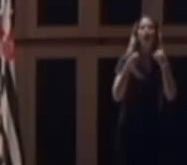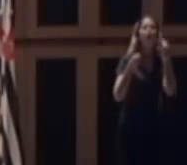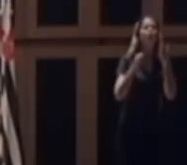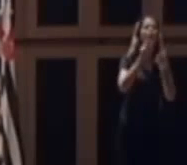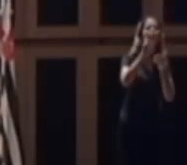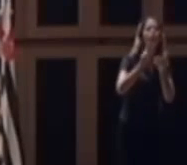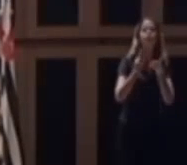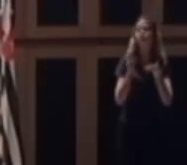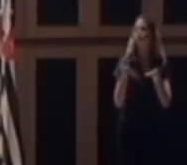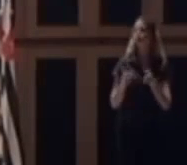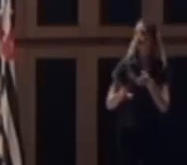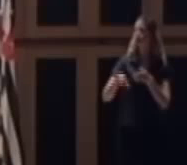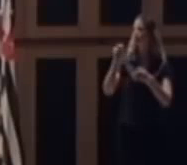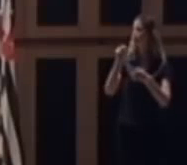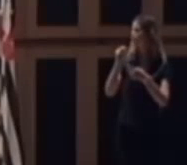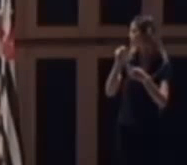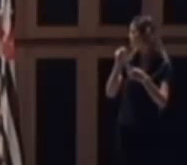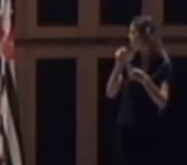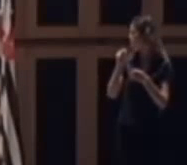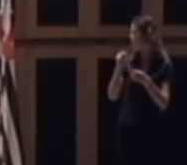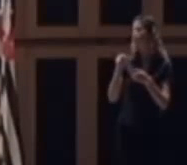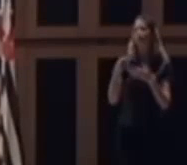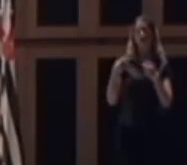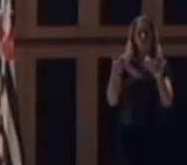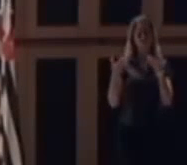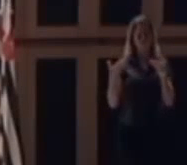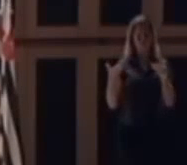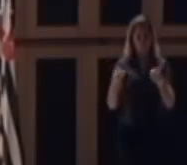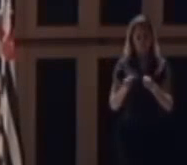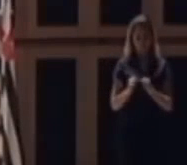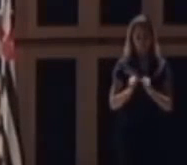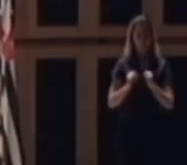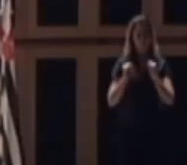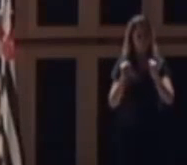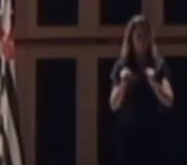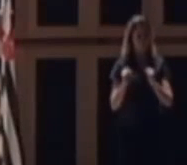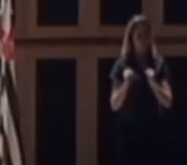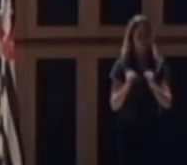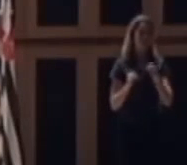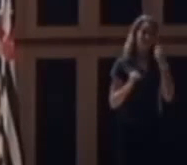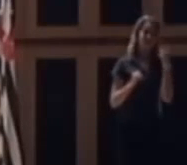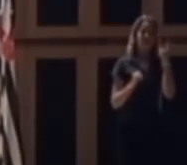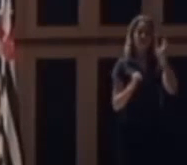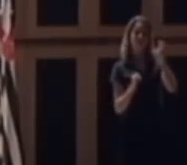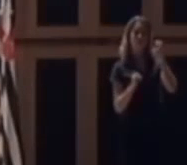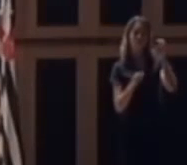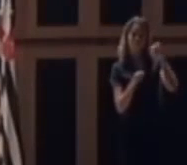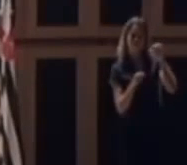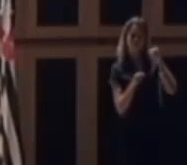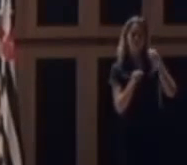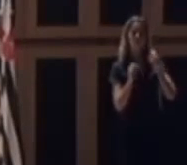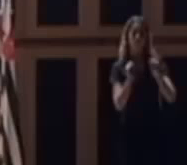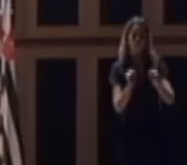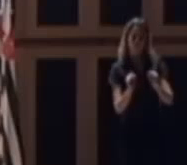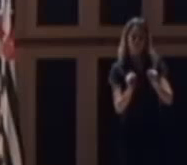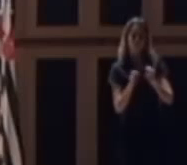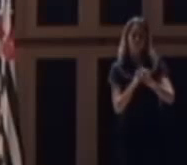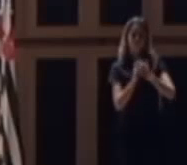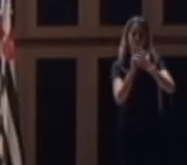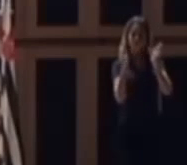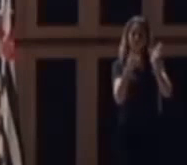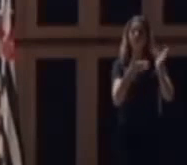tiver, representantes de estados, para que entre 3 e 5 minutos façam uma